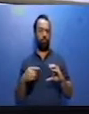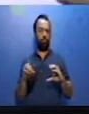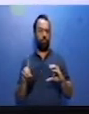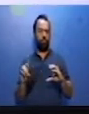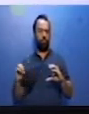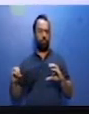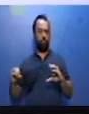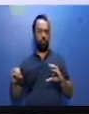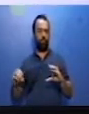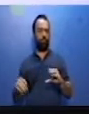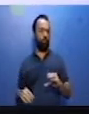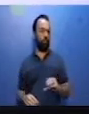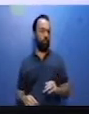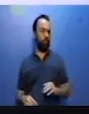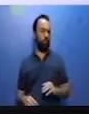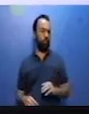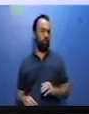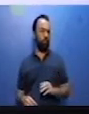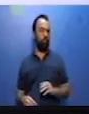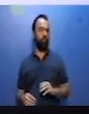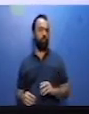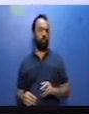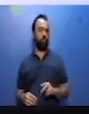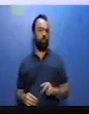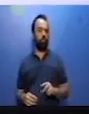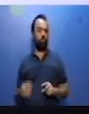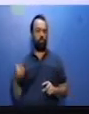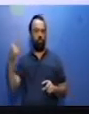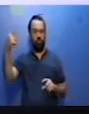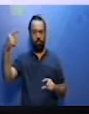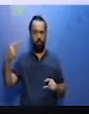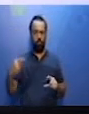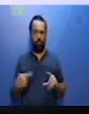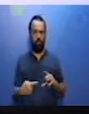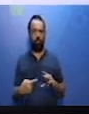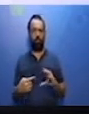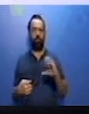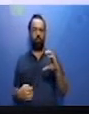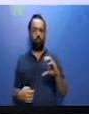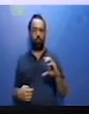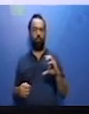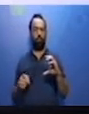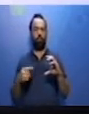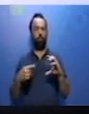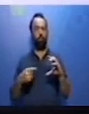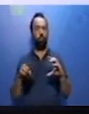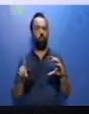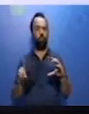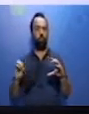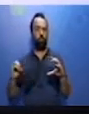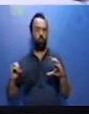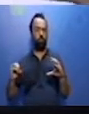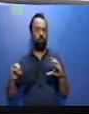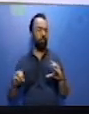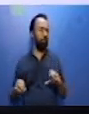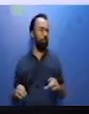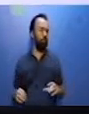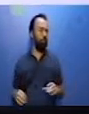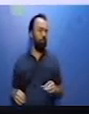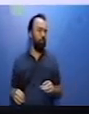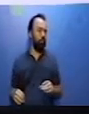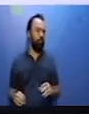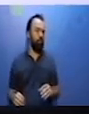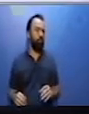seguinte o sinal veio junto você não é 10 você é menos 10 o sinal vem junto